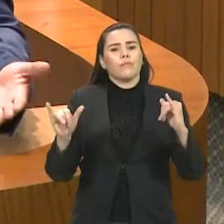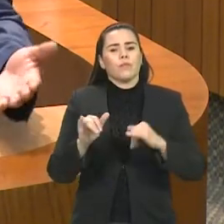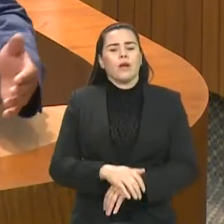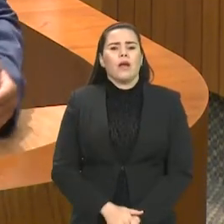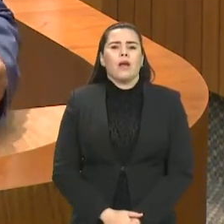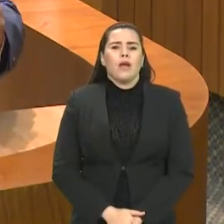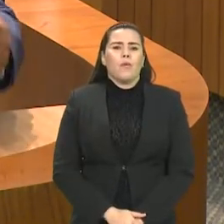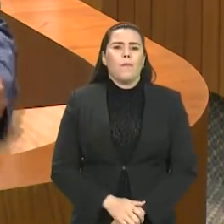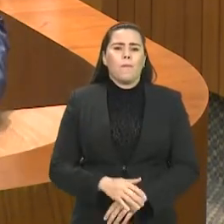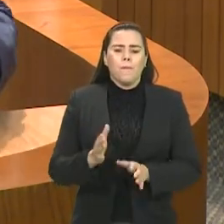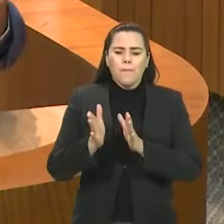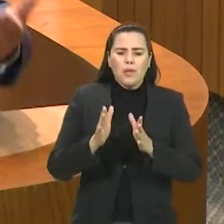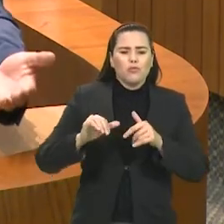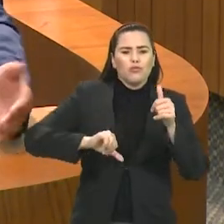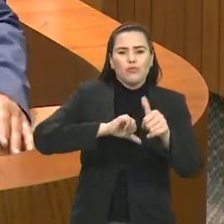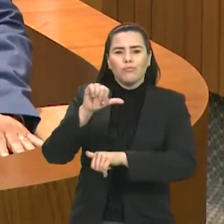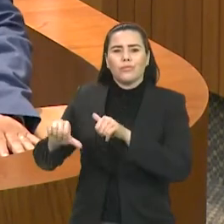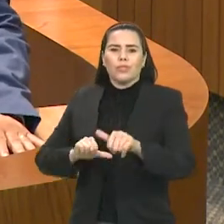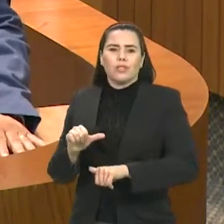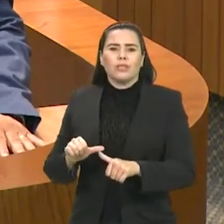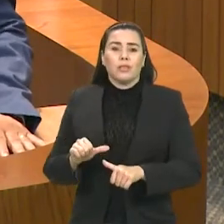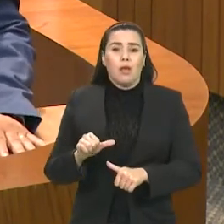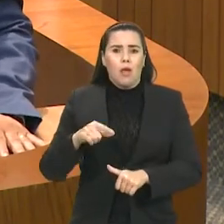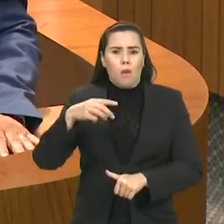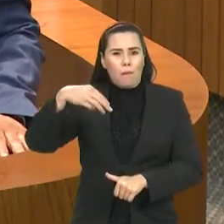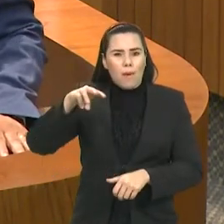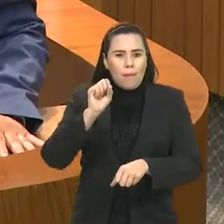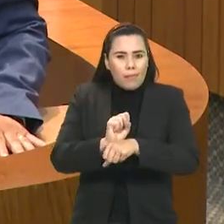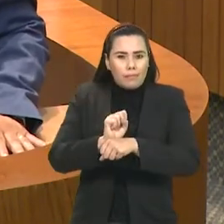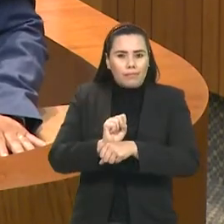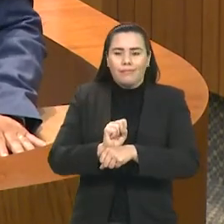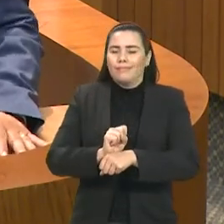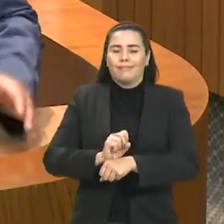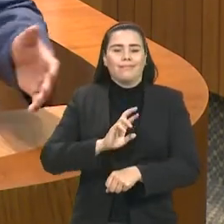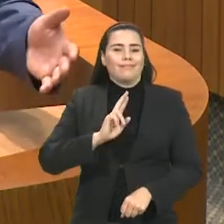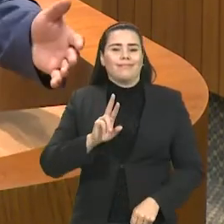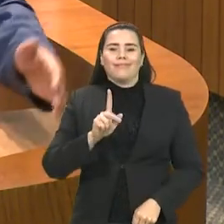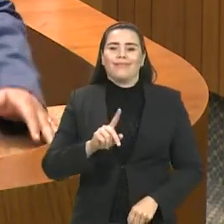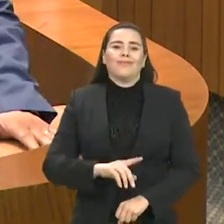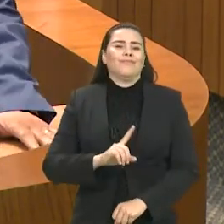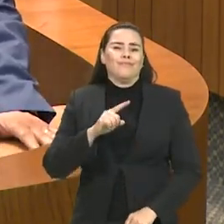não pode parar, o Maranhão vai continuar avançando, nós estamos sempre levando